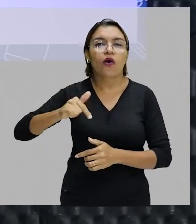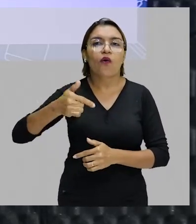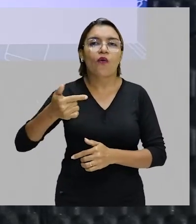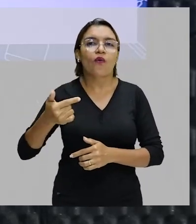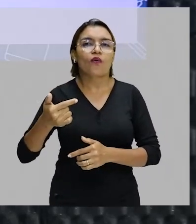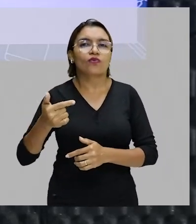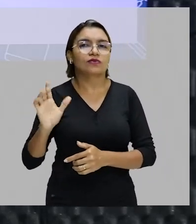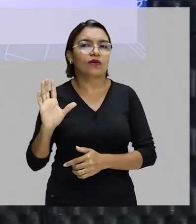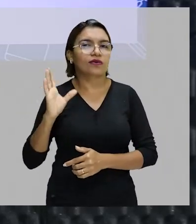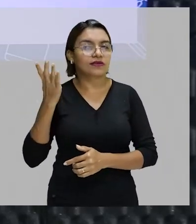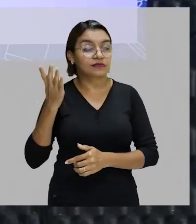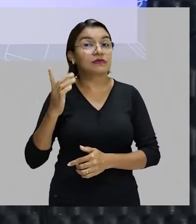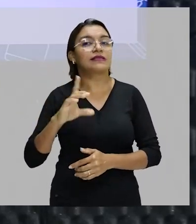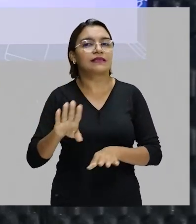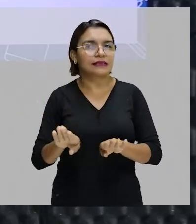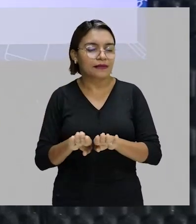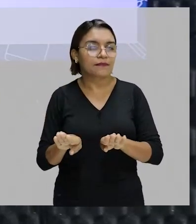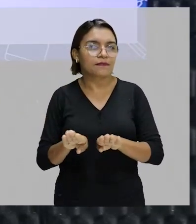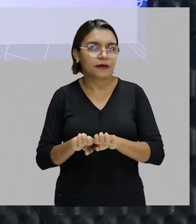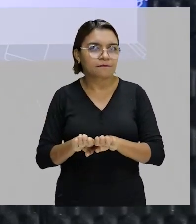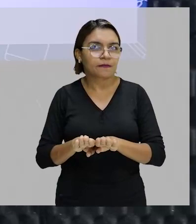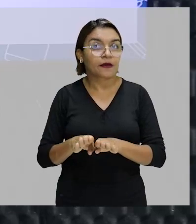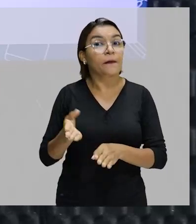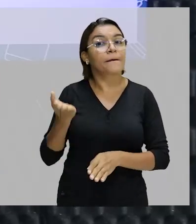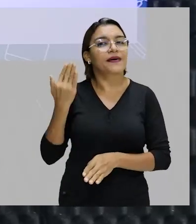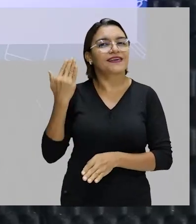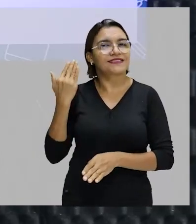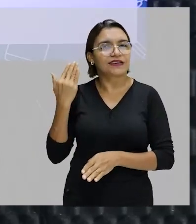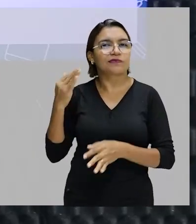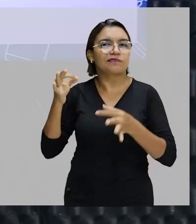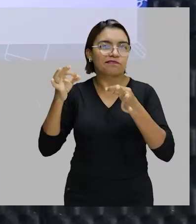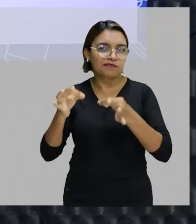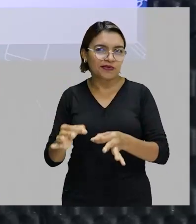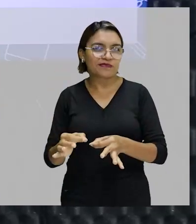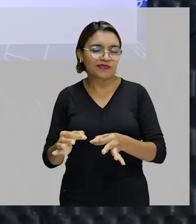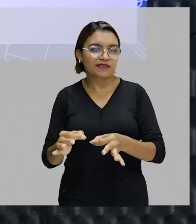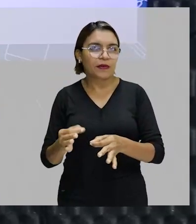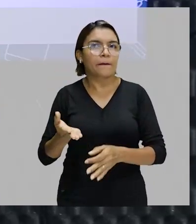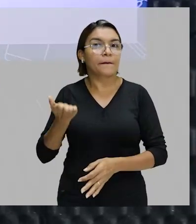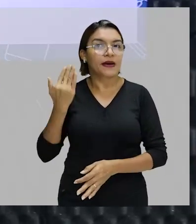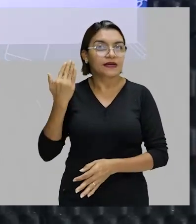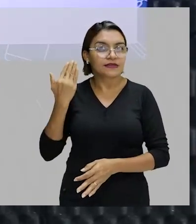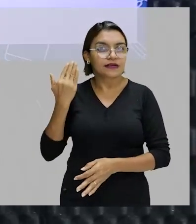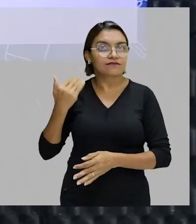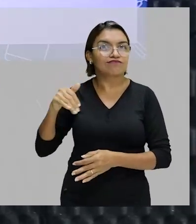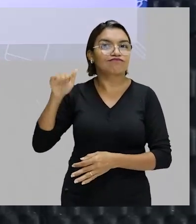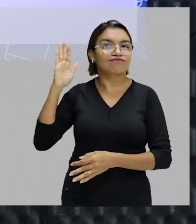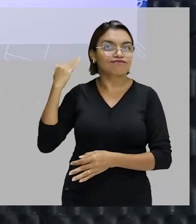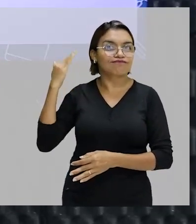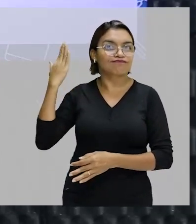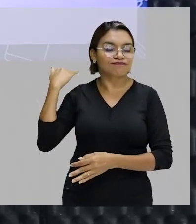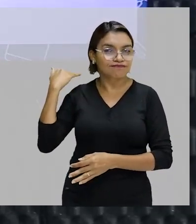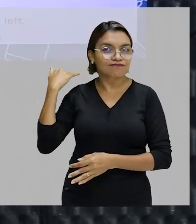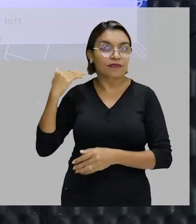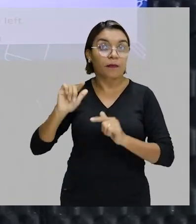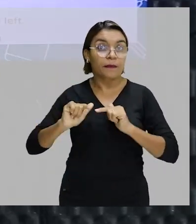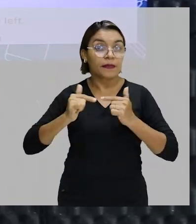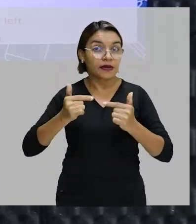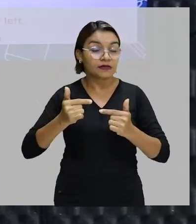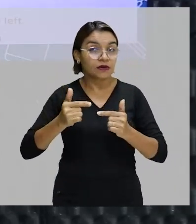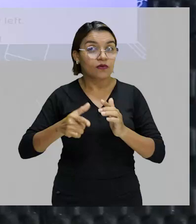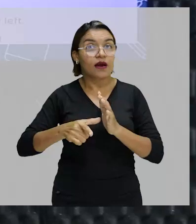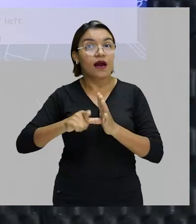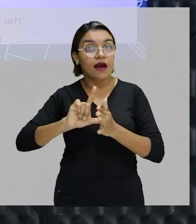ocorrem também. E isso é o passado perfeito. Passado do passado. Uma ação que aconteceu antes